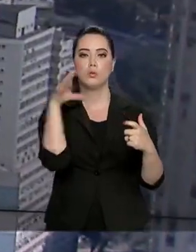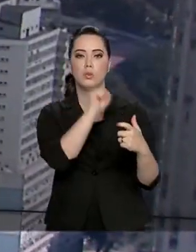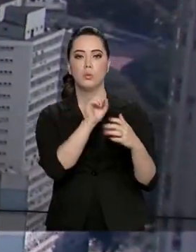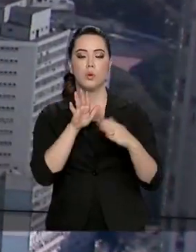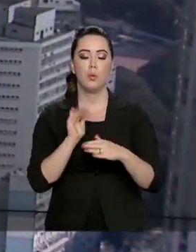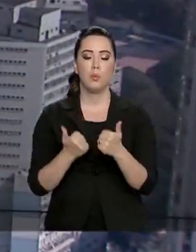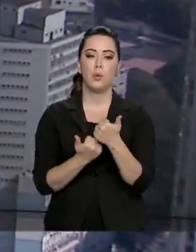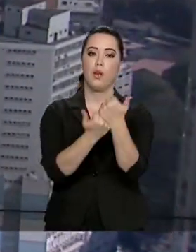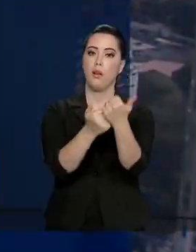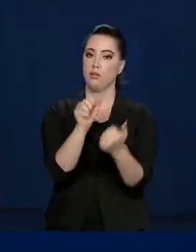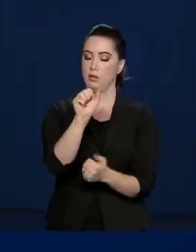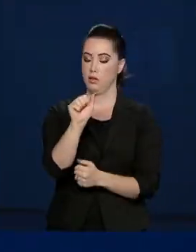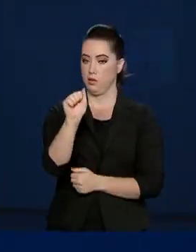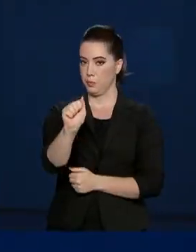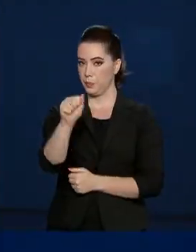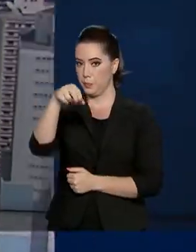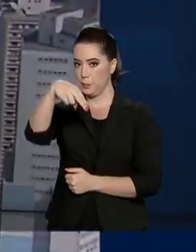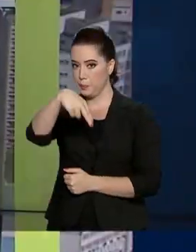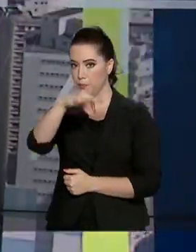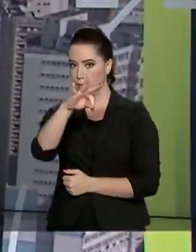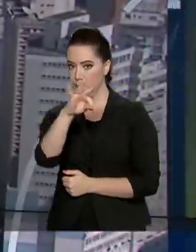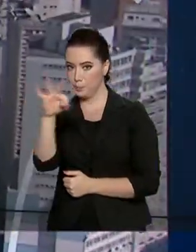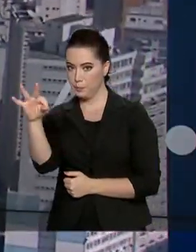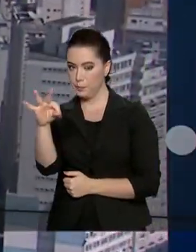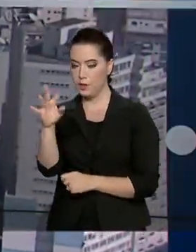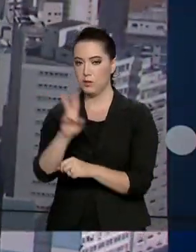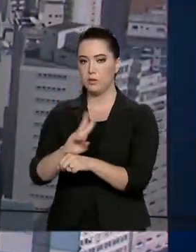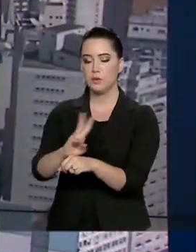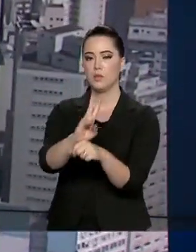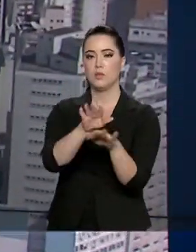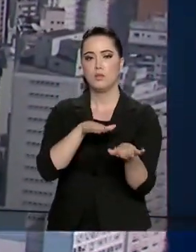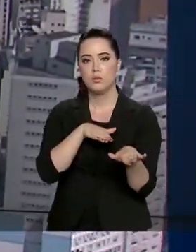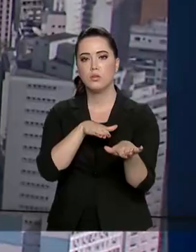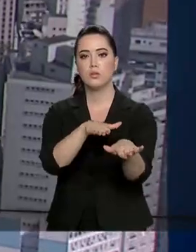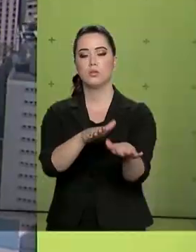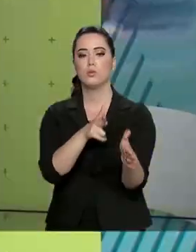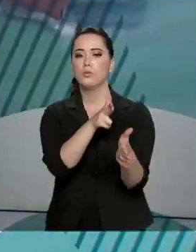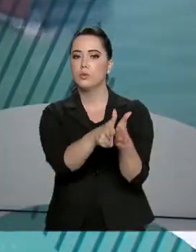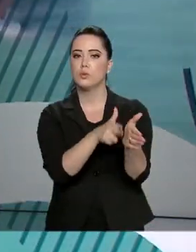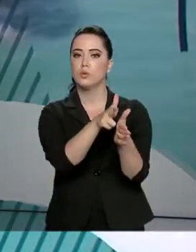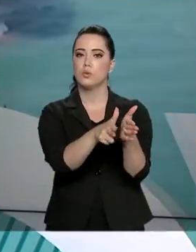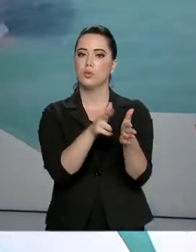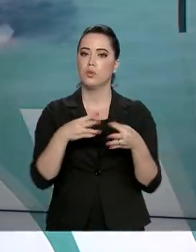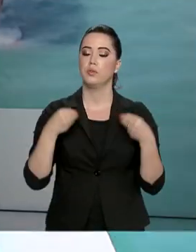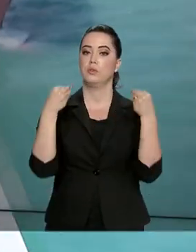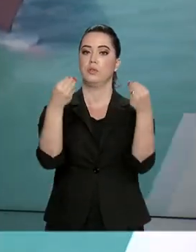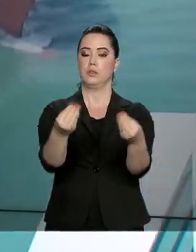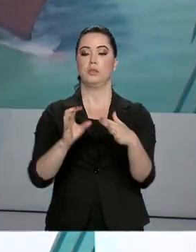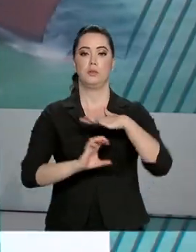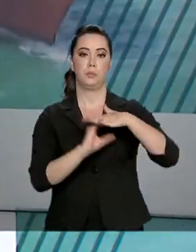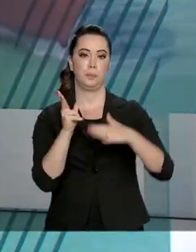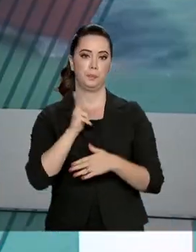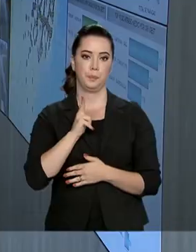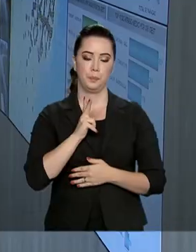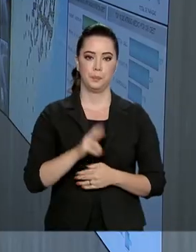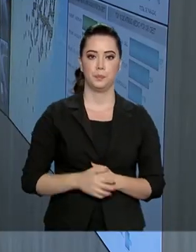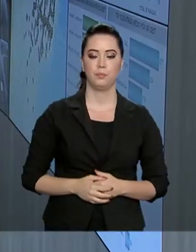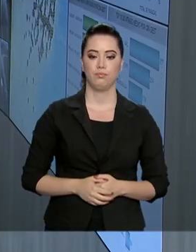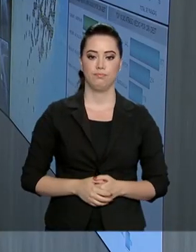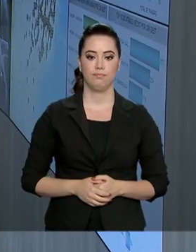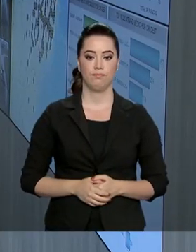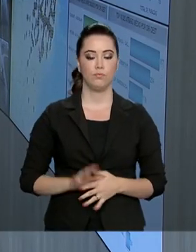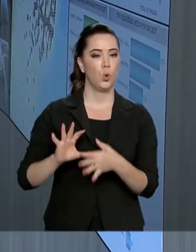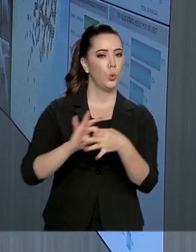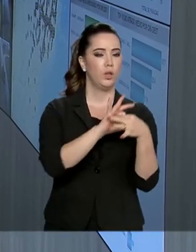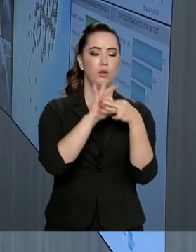Nacional de Transportes Terrestres na fiscalização das rodovias e ferrovias concedidas à iniciativa privada. Um